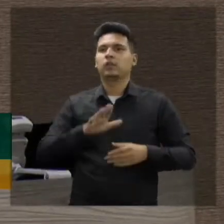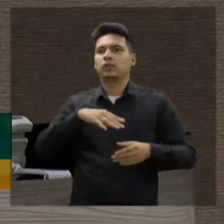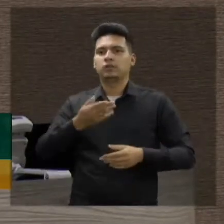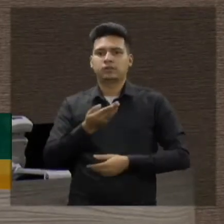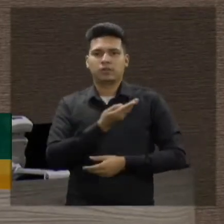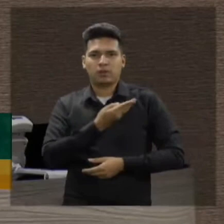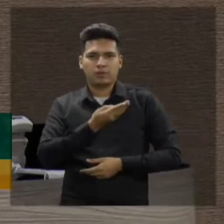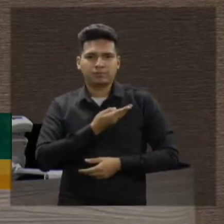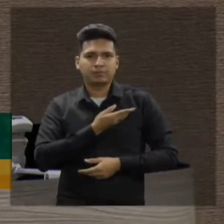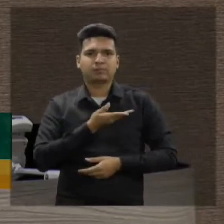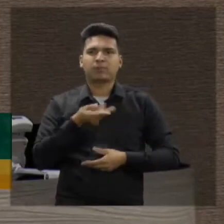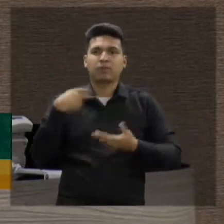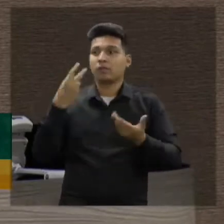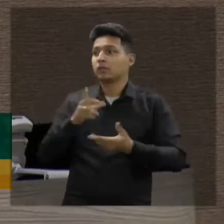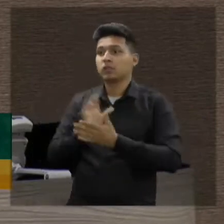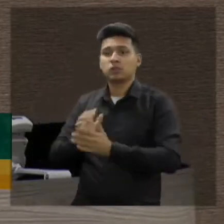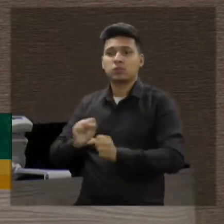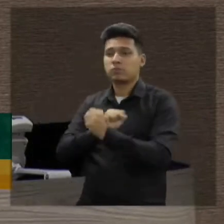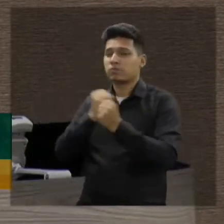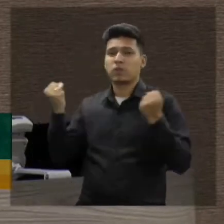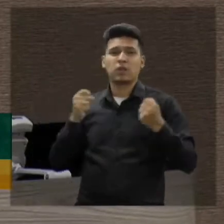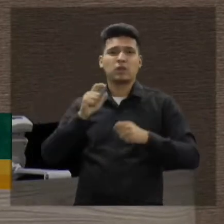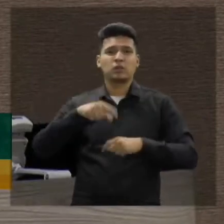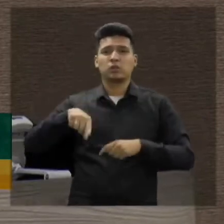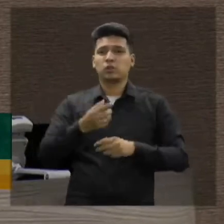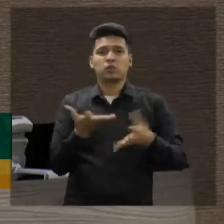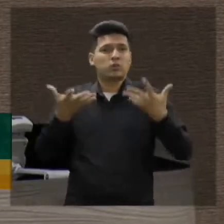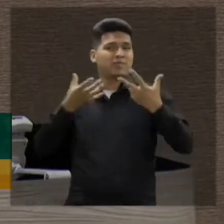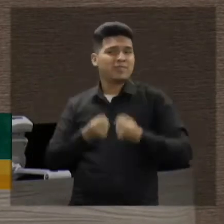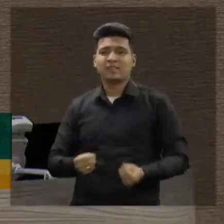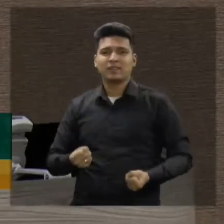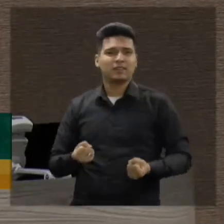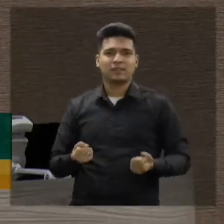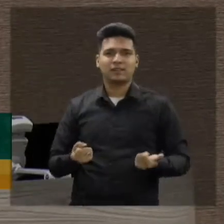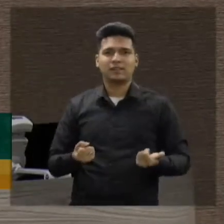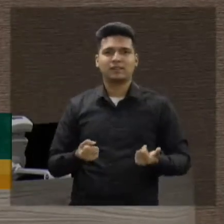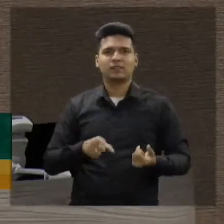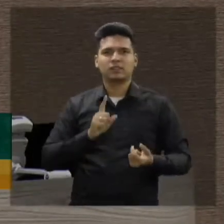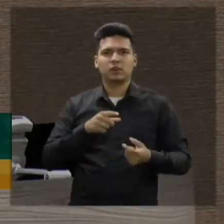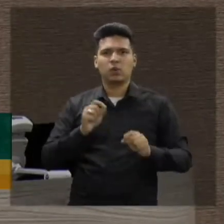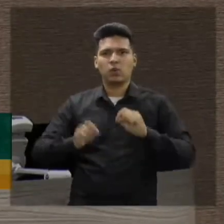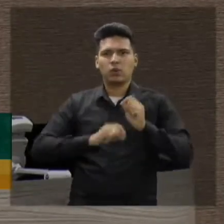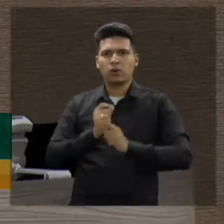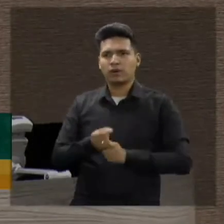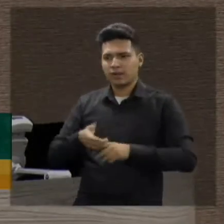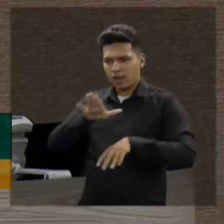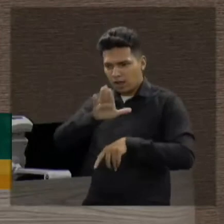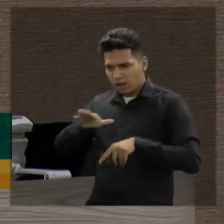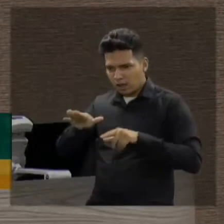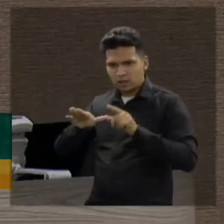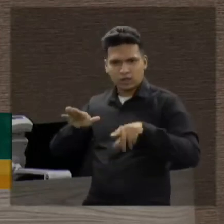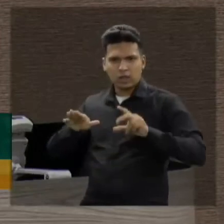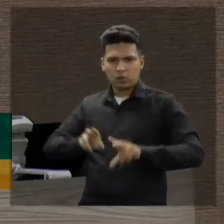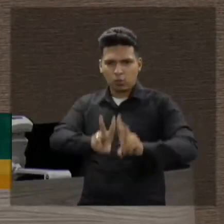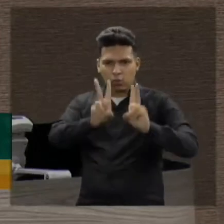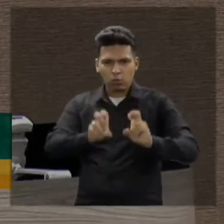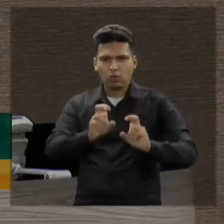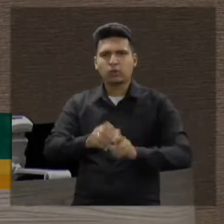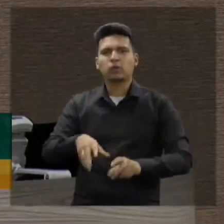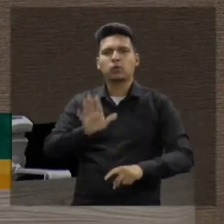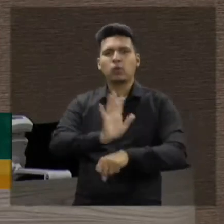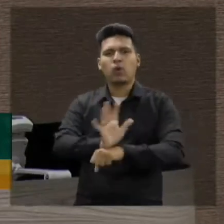parlamentares é um absurdo isso é lastimável expor a criança a conteúdo